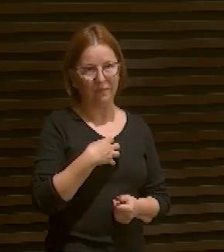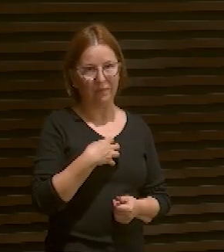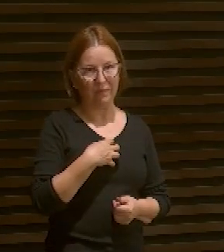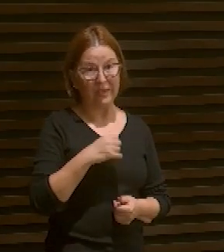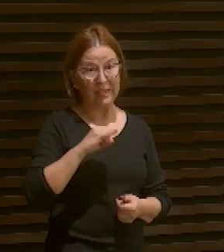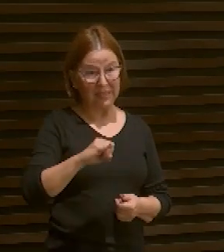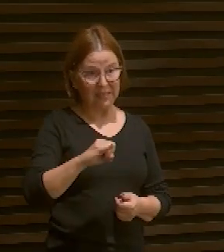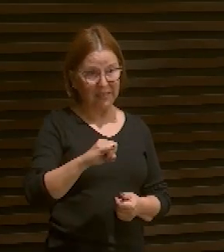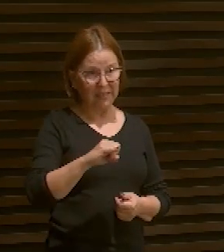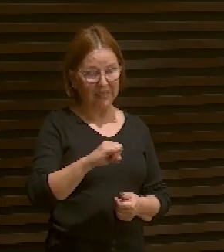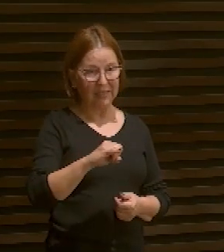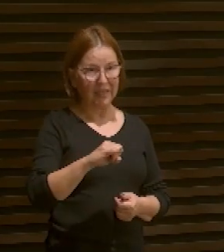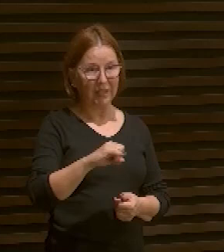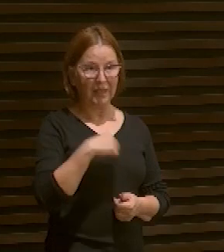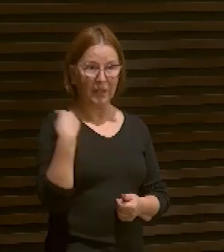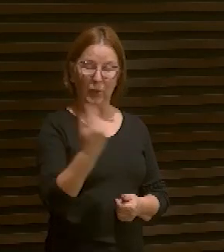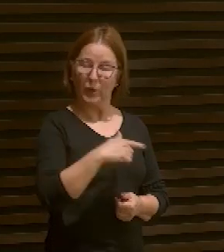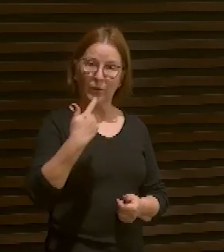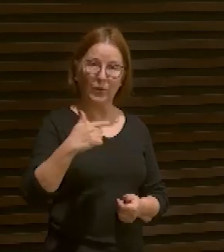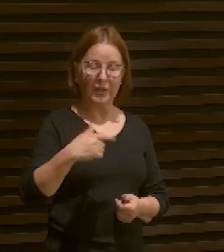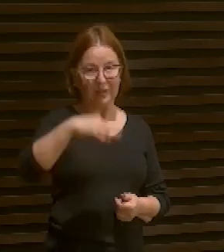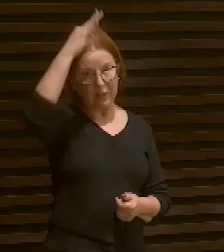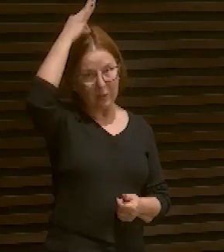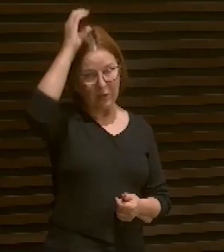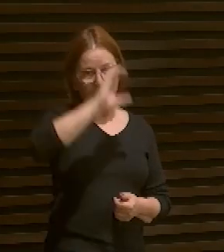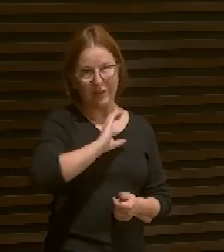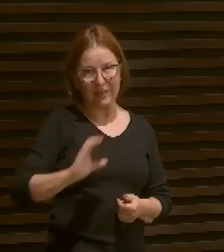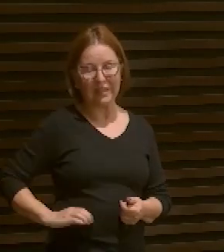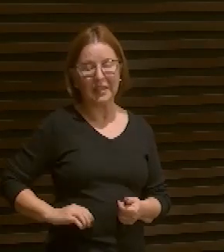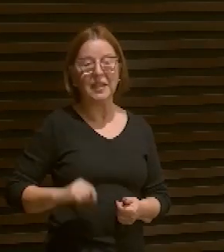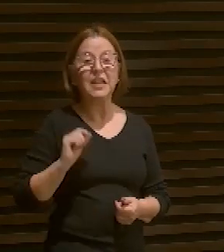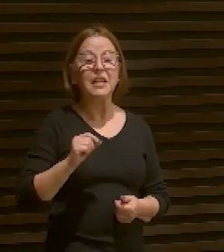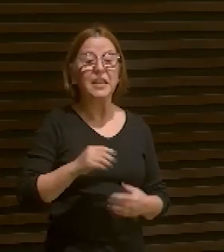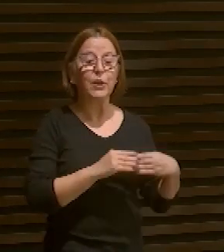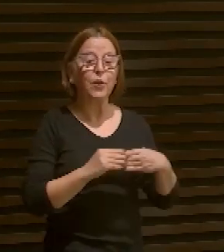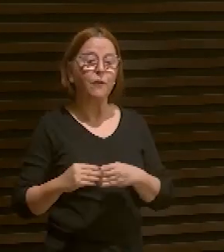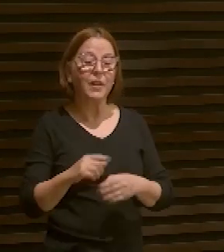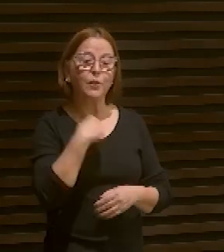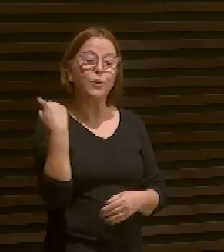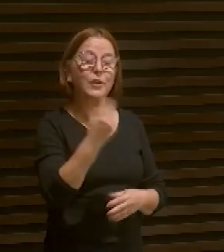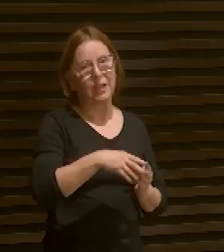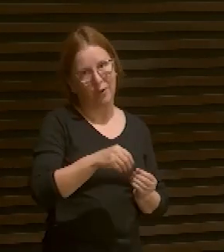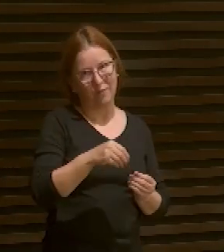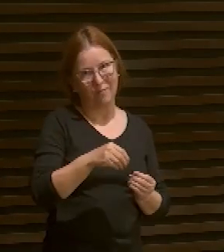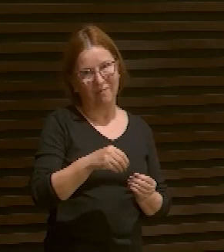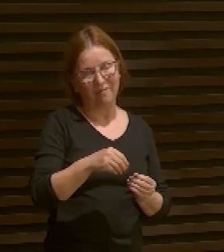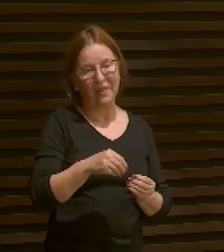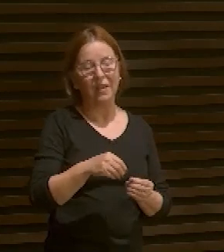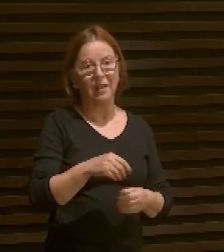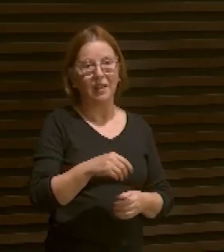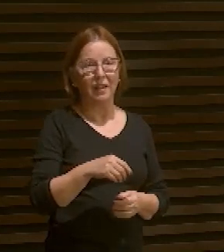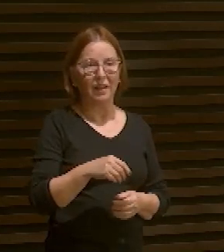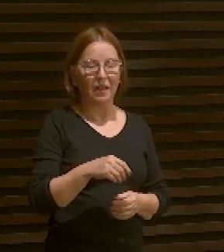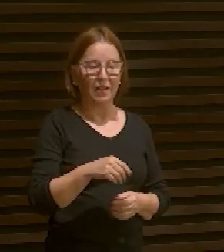de Cristo, quem governa a nossa alma é a nossa carne, são os desejos da carne. Quando